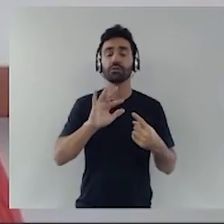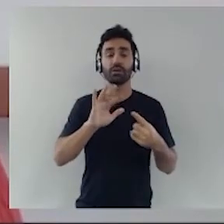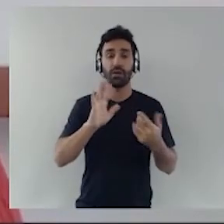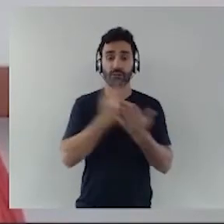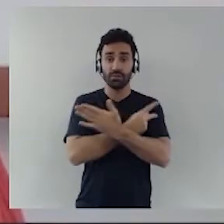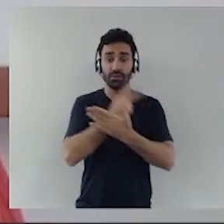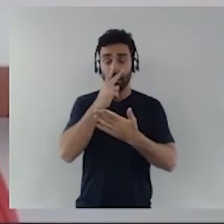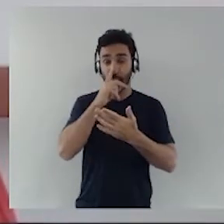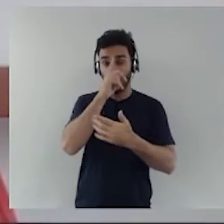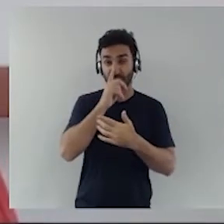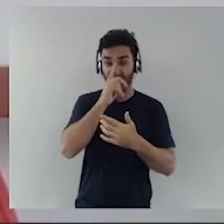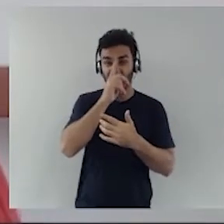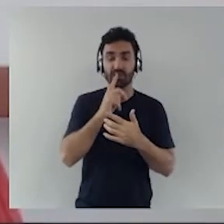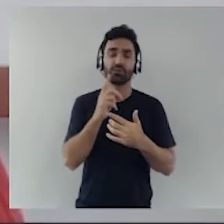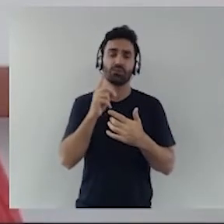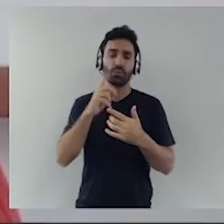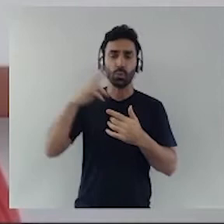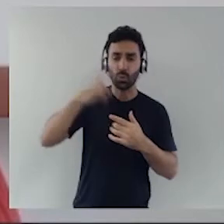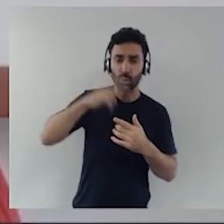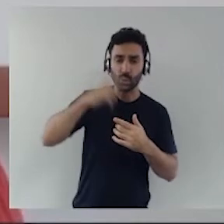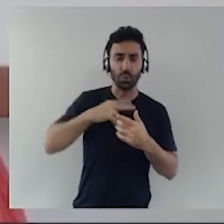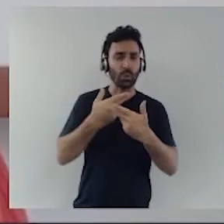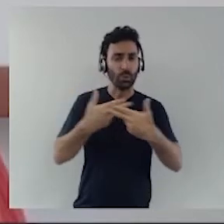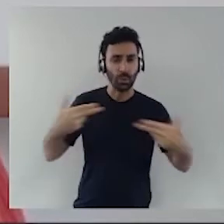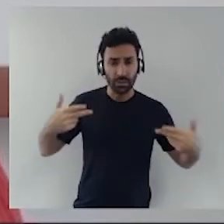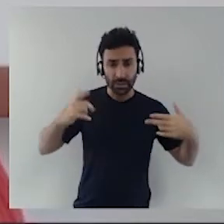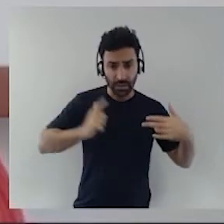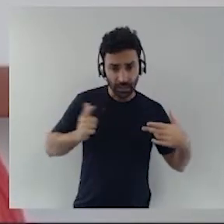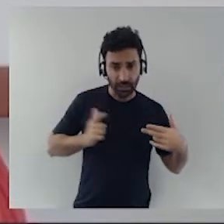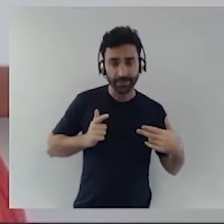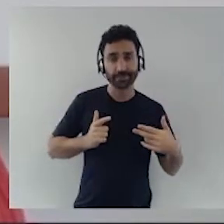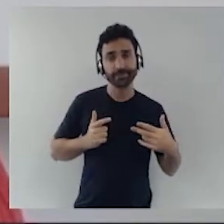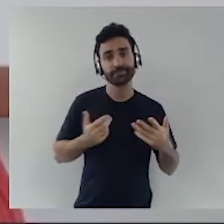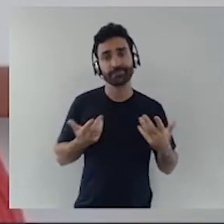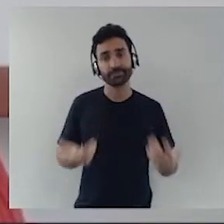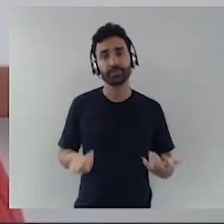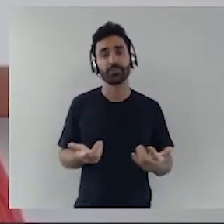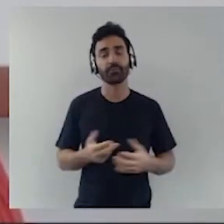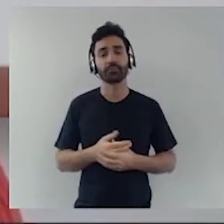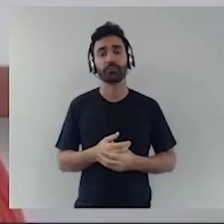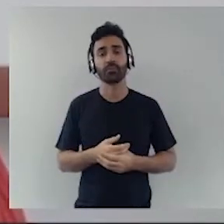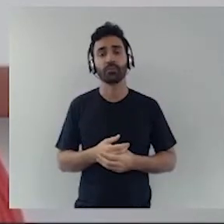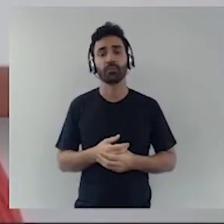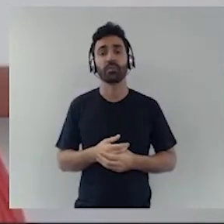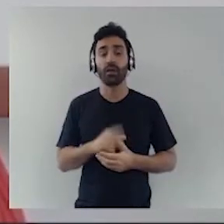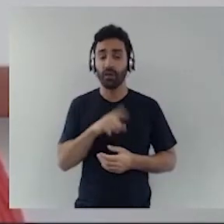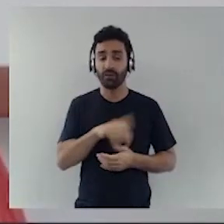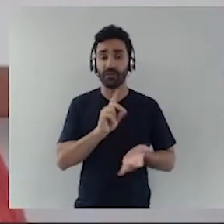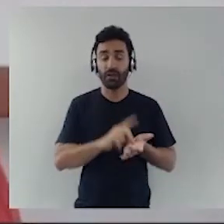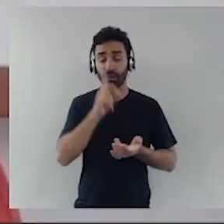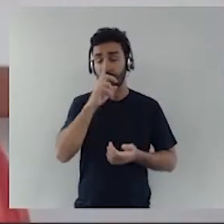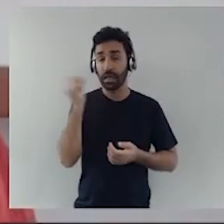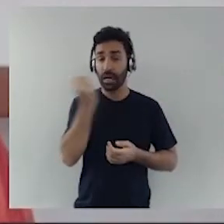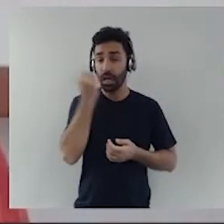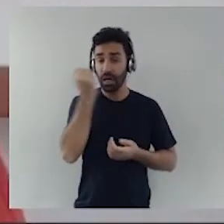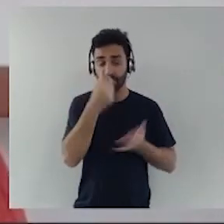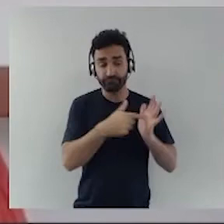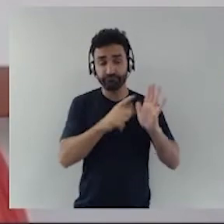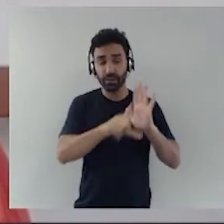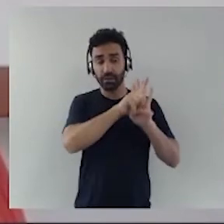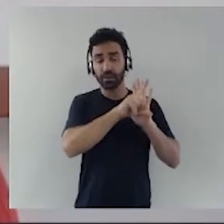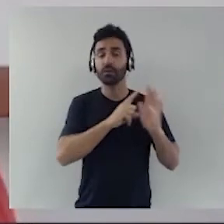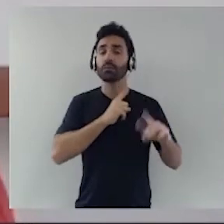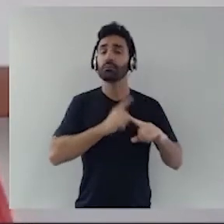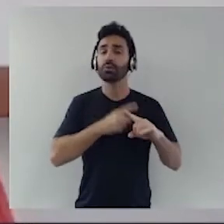perigo situações de urgência uma medida super grave grave porque envolve